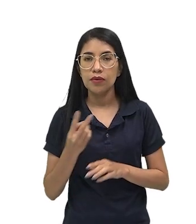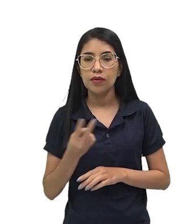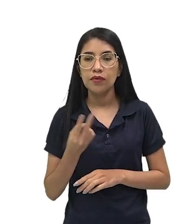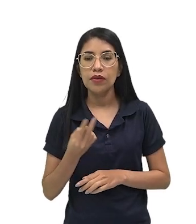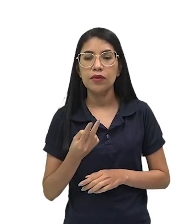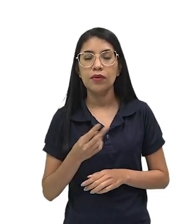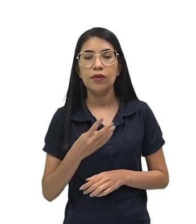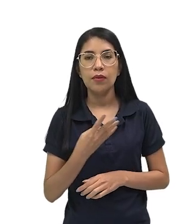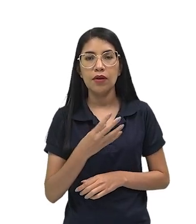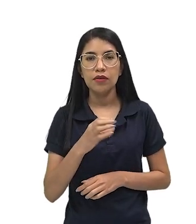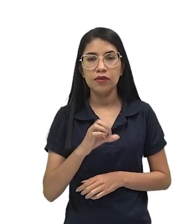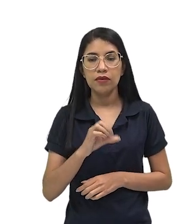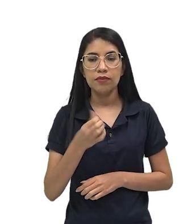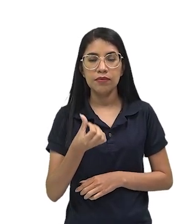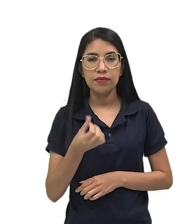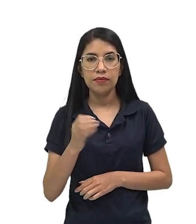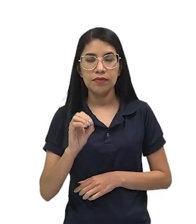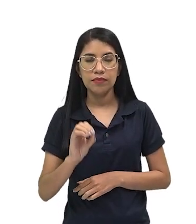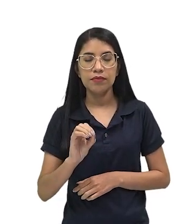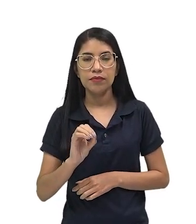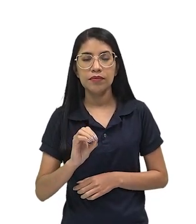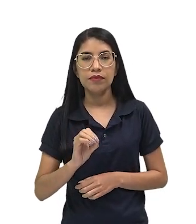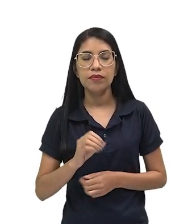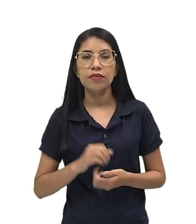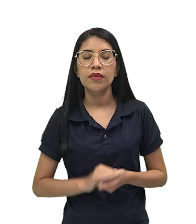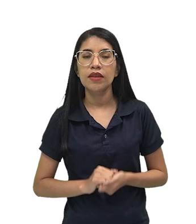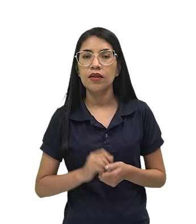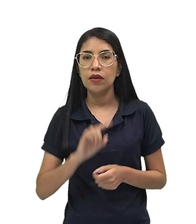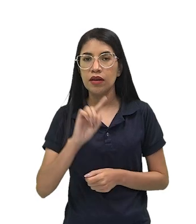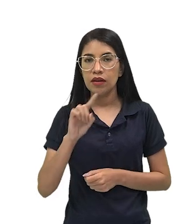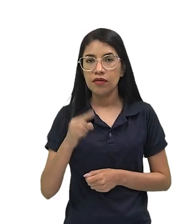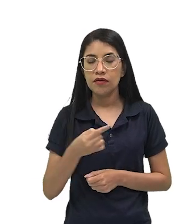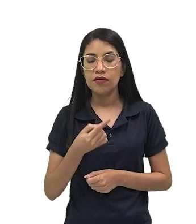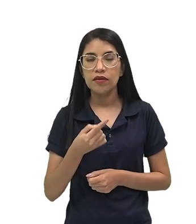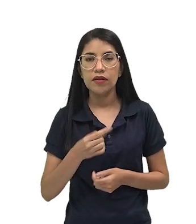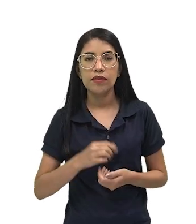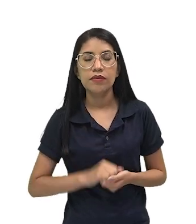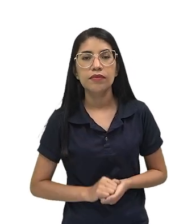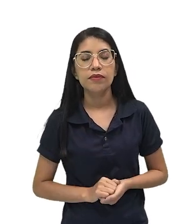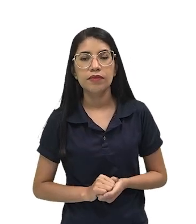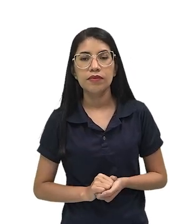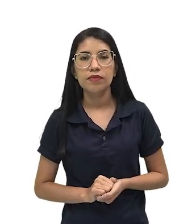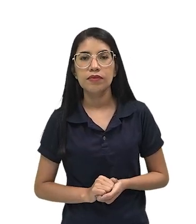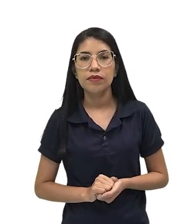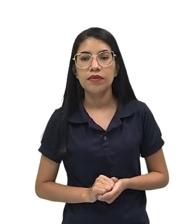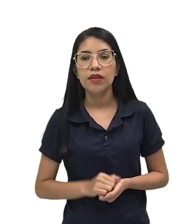é uma casa. Então, da direita para a esquerda, uma casa. Olha. Então, ficou